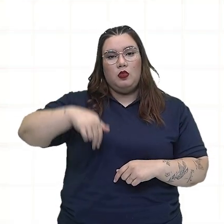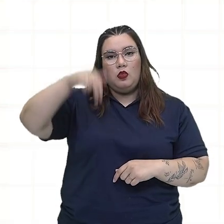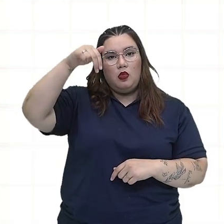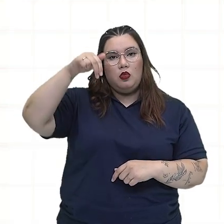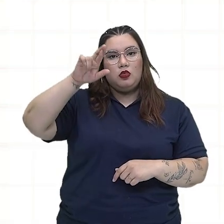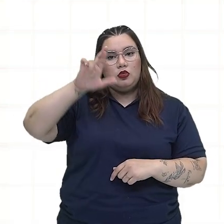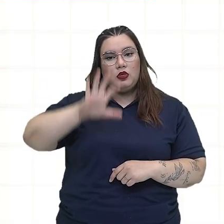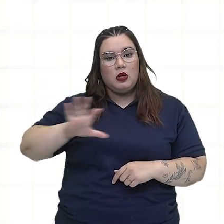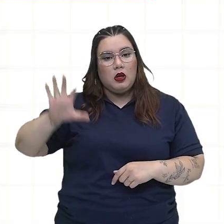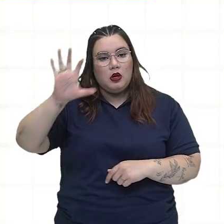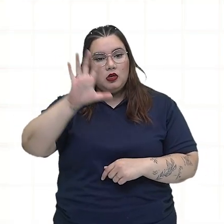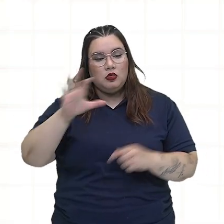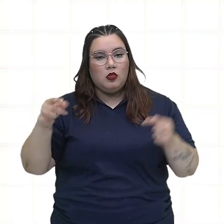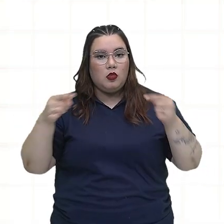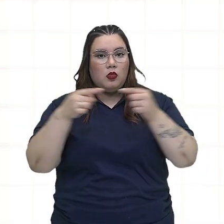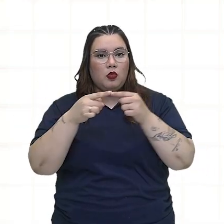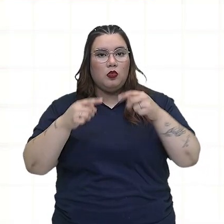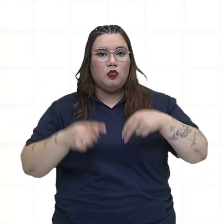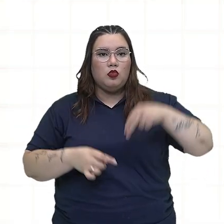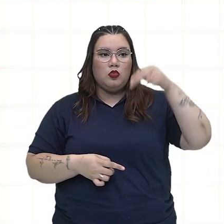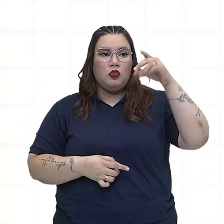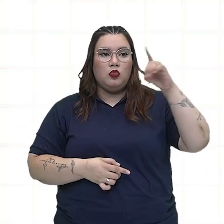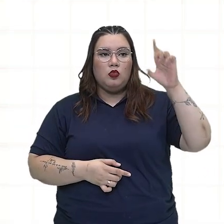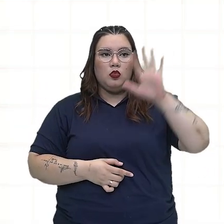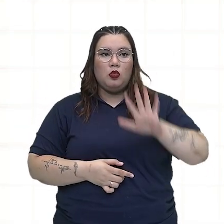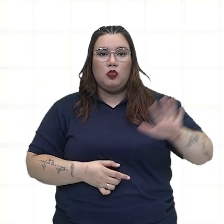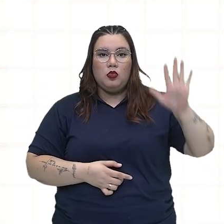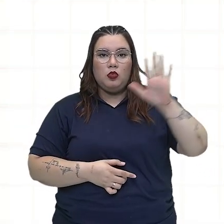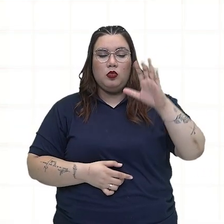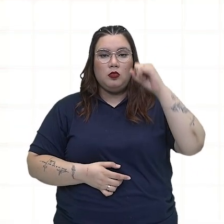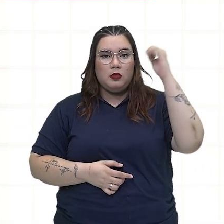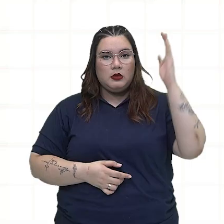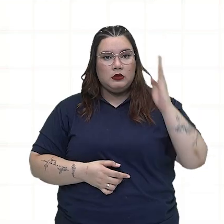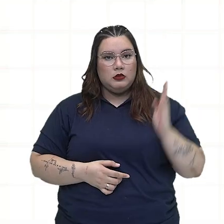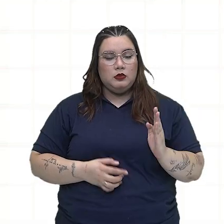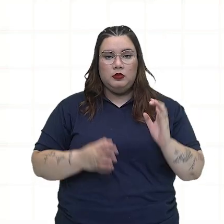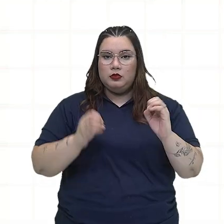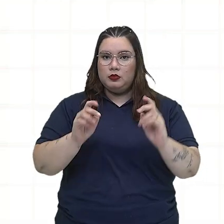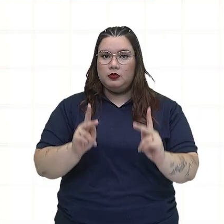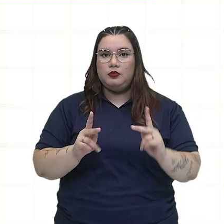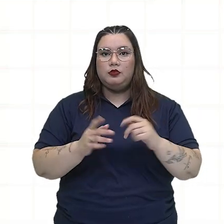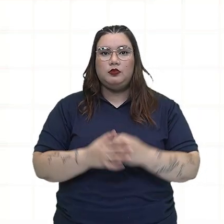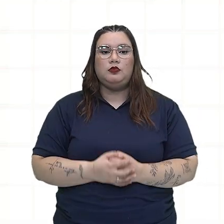ao norte da região nordeste do Brasil.